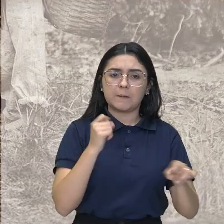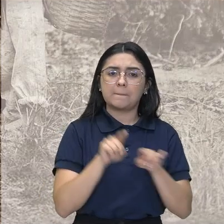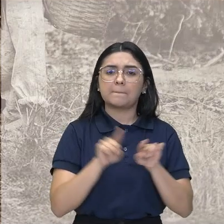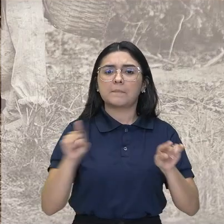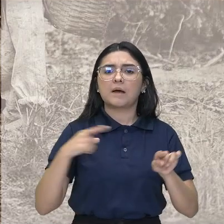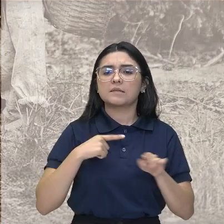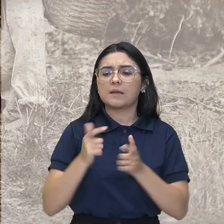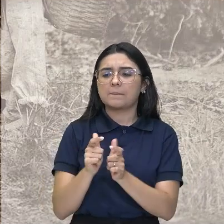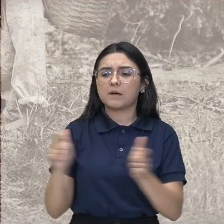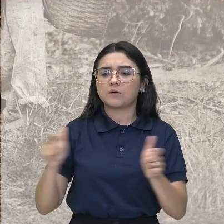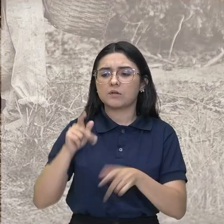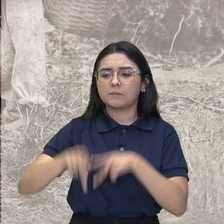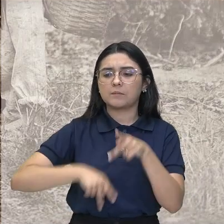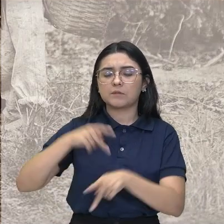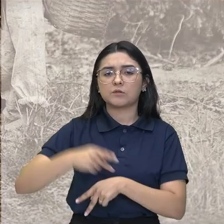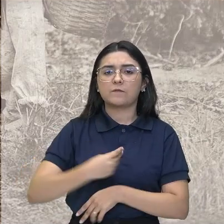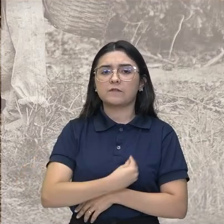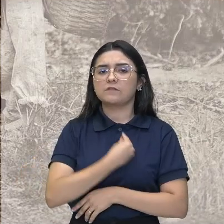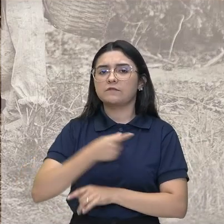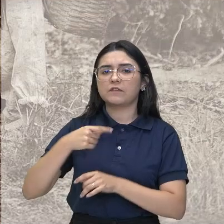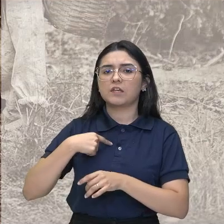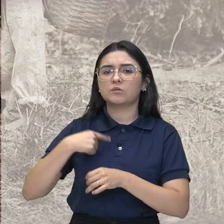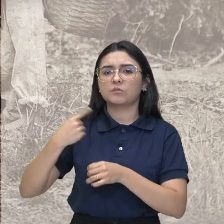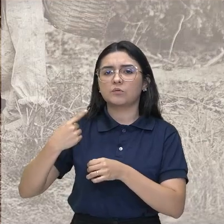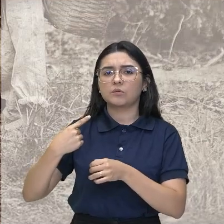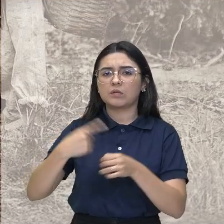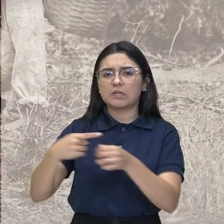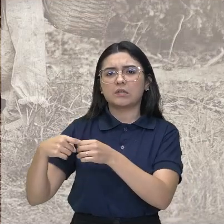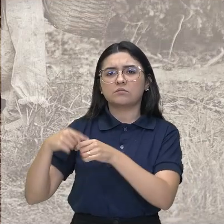da população morava no campo e estava à mercê